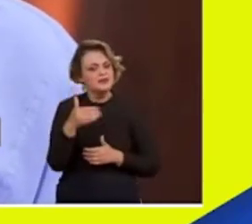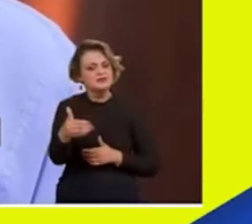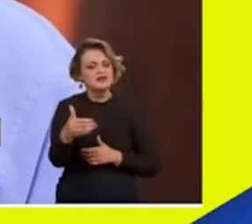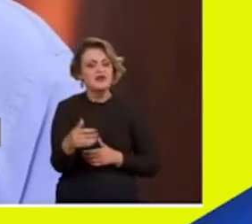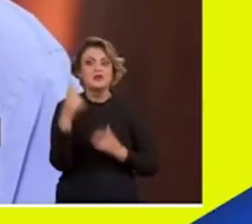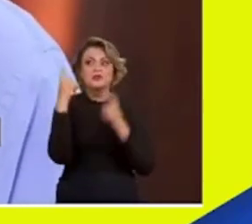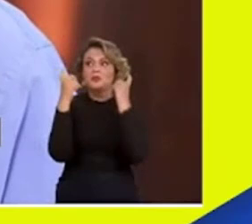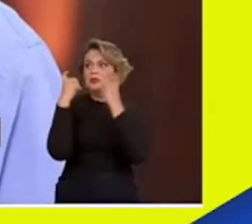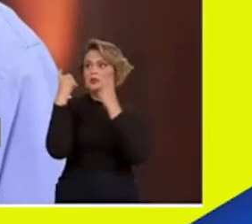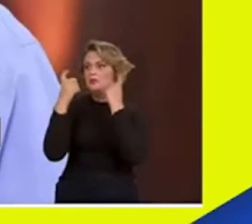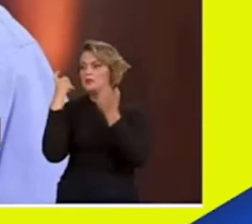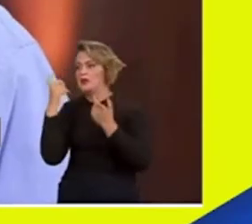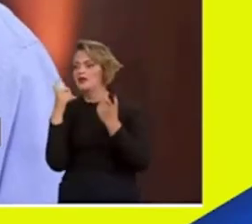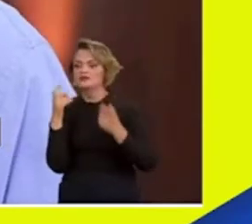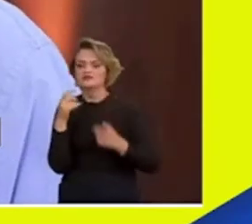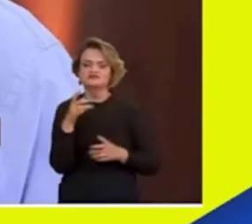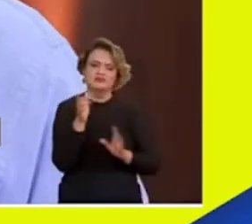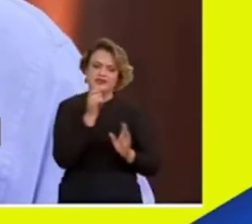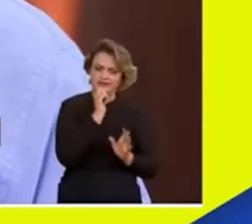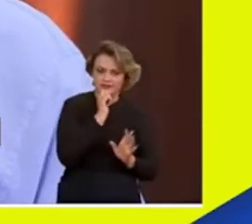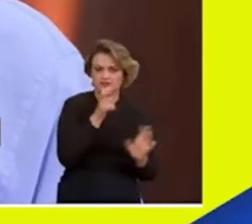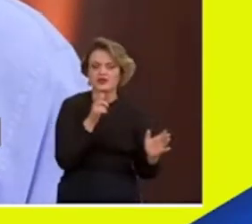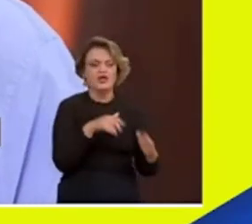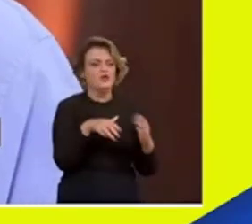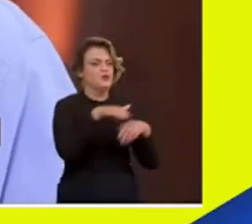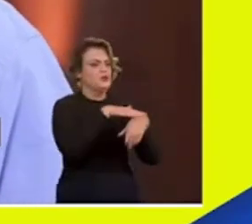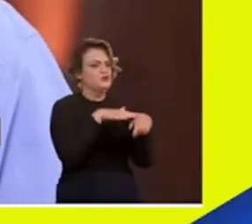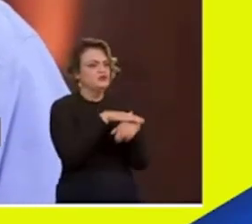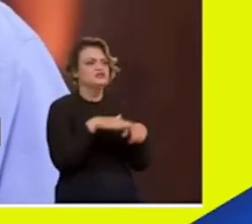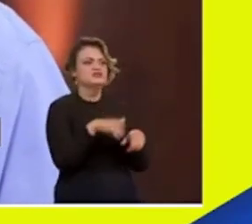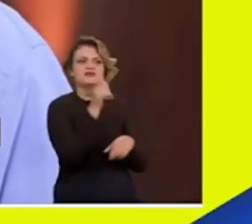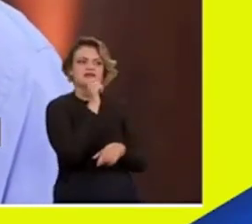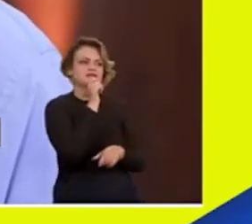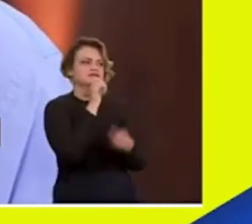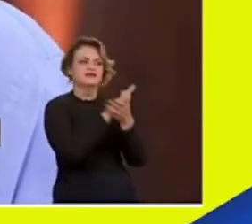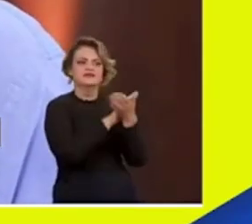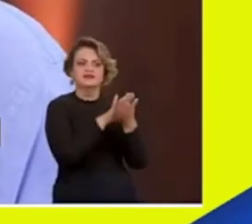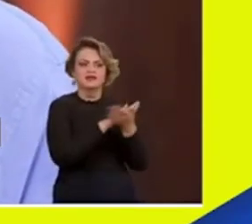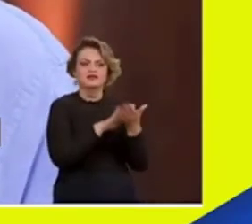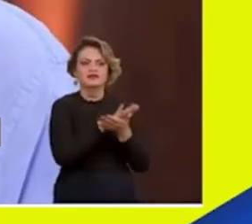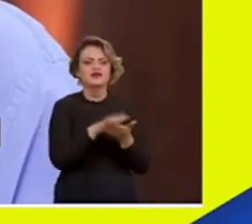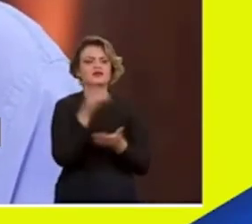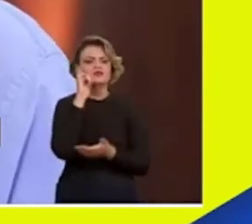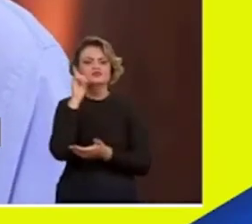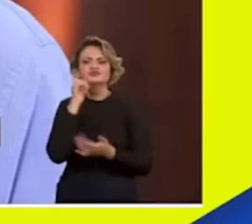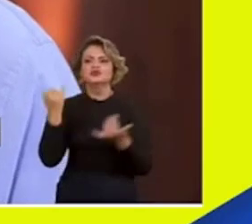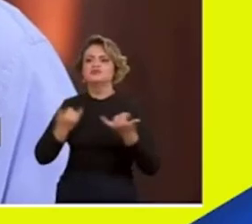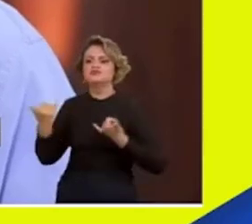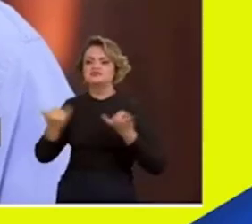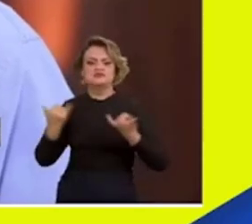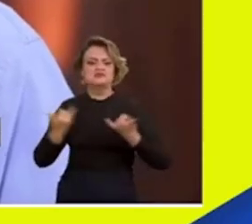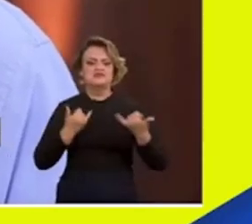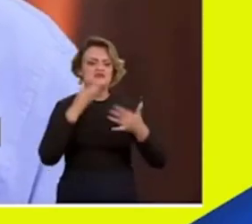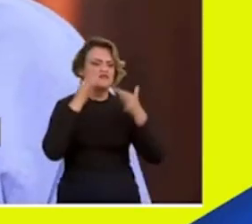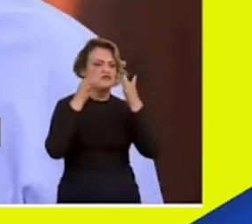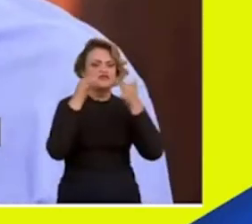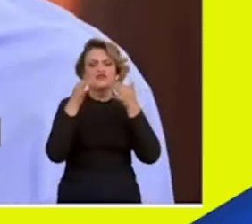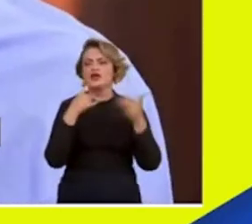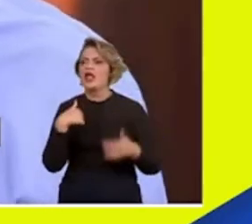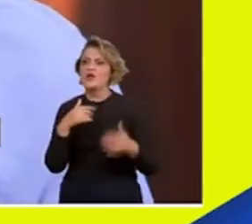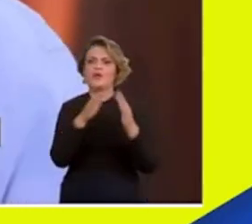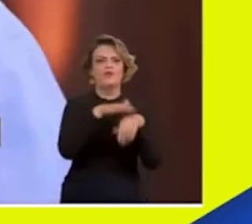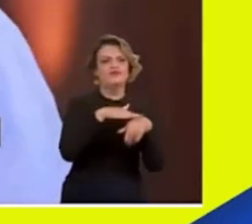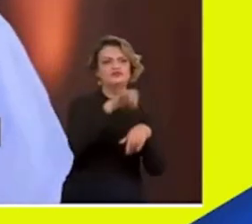não fiz nenhuma conversa com ninguém. Eu vejo todo dia boato. Lula conversou com Lula chamou não sei quem,